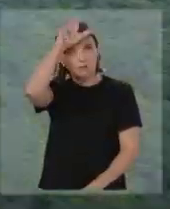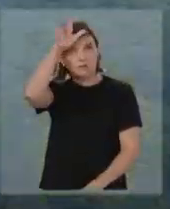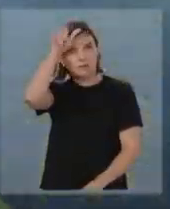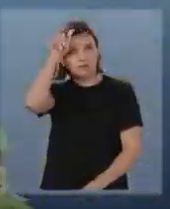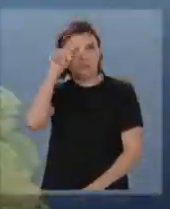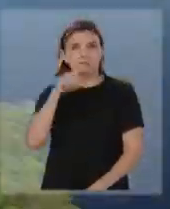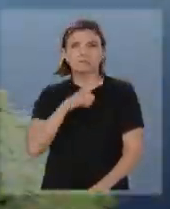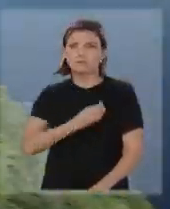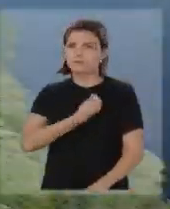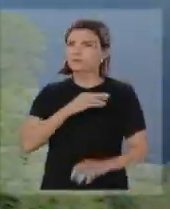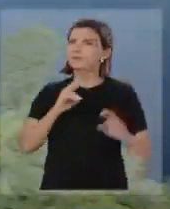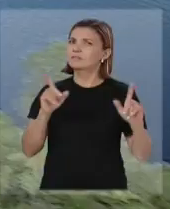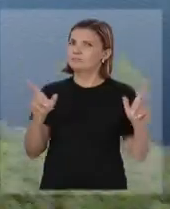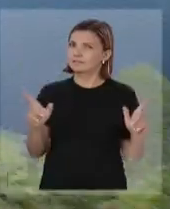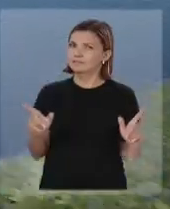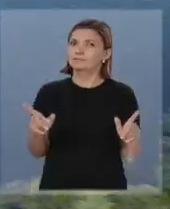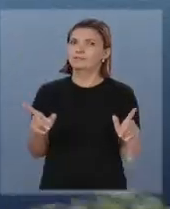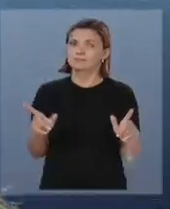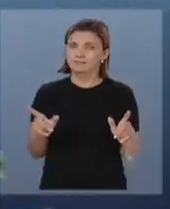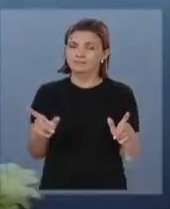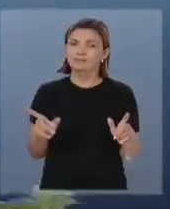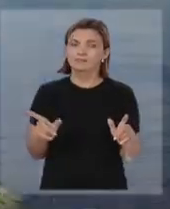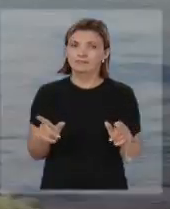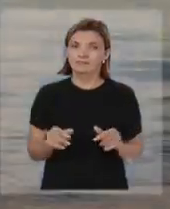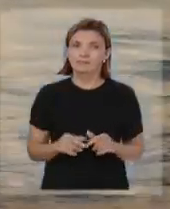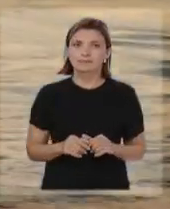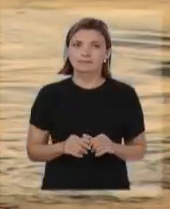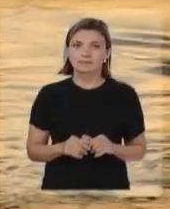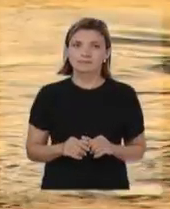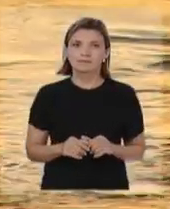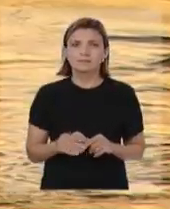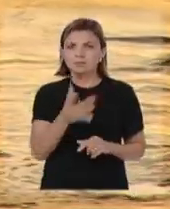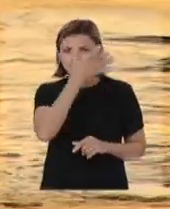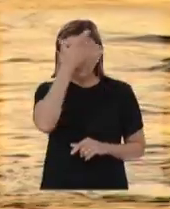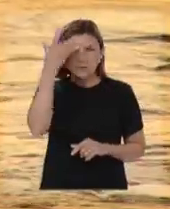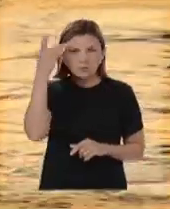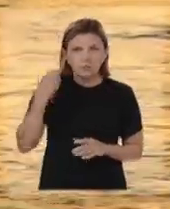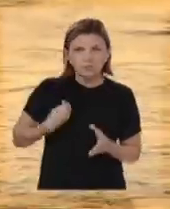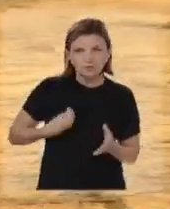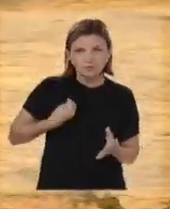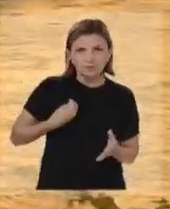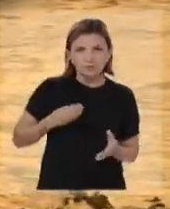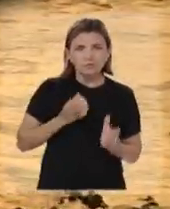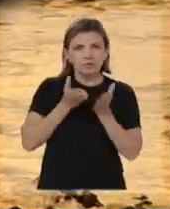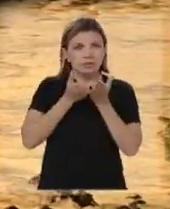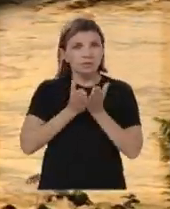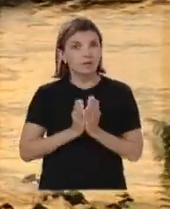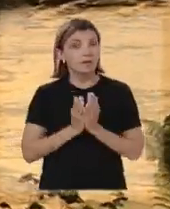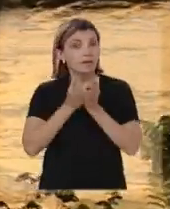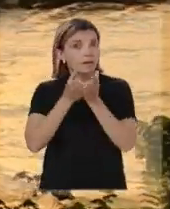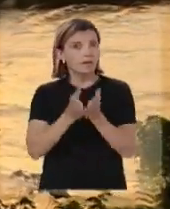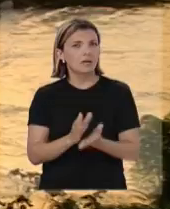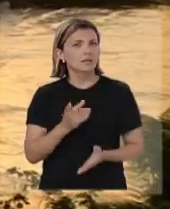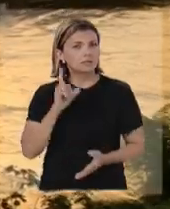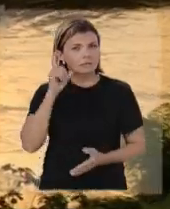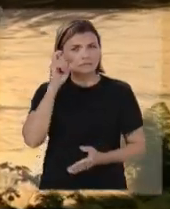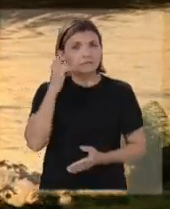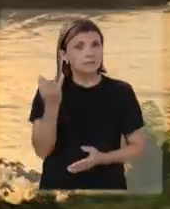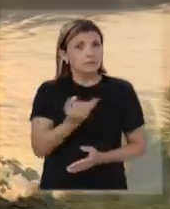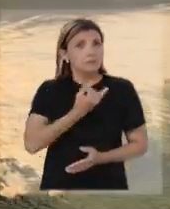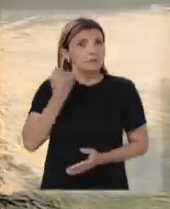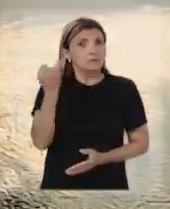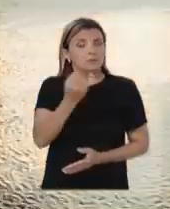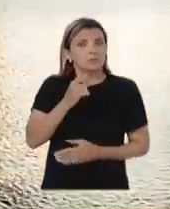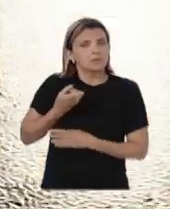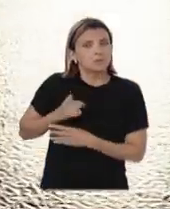No meio da floresta amazônica, o ritmo de vida é diferente. Para essa gente que vive aqui, os barcos são